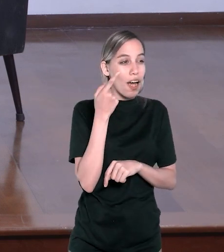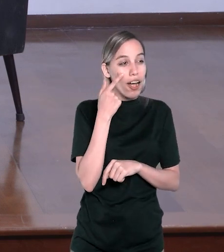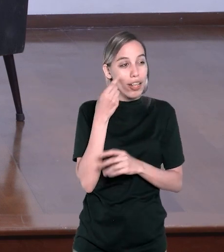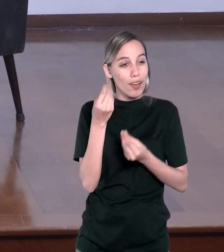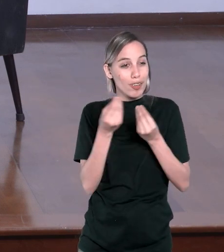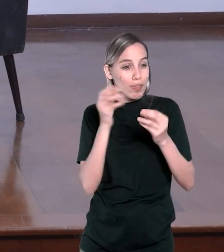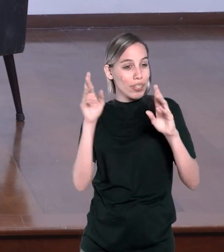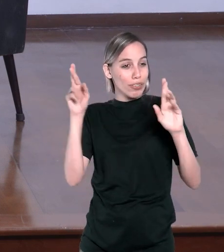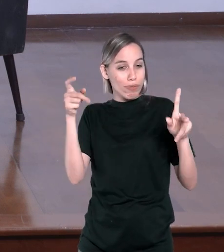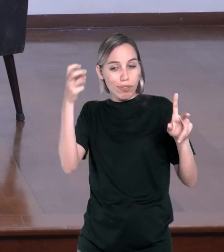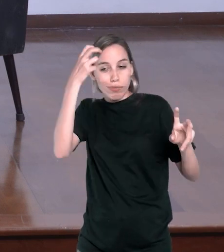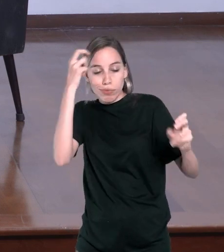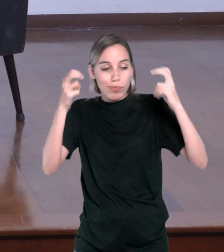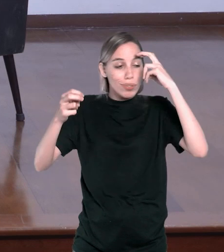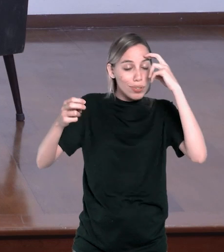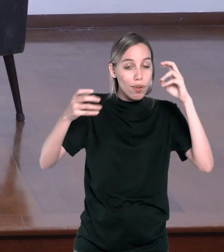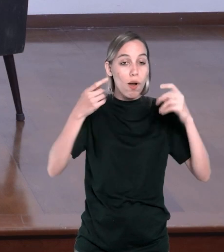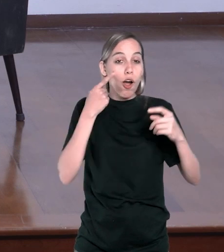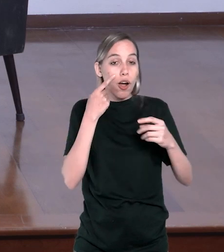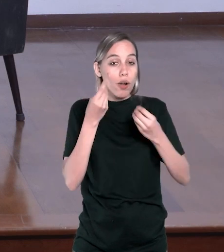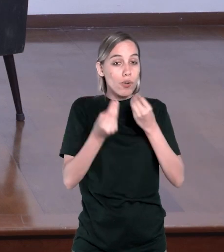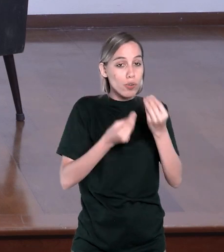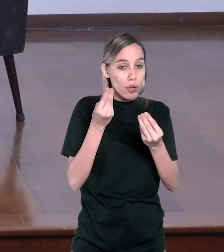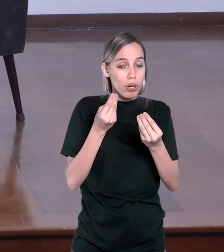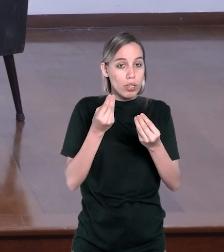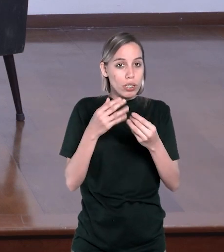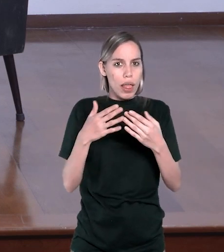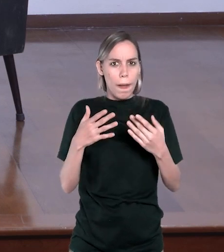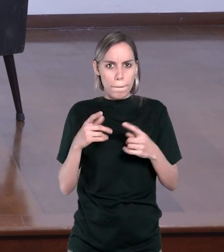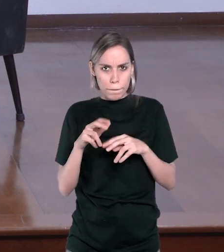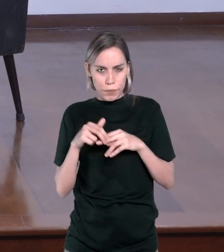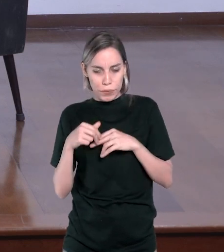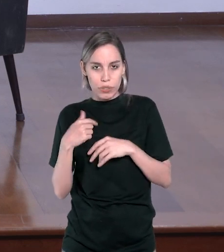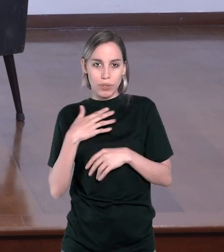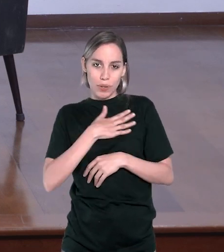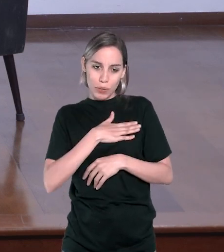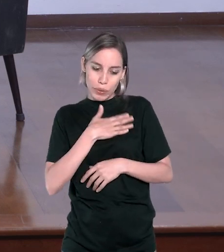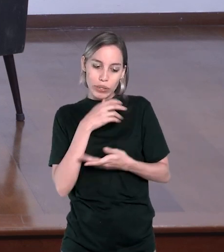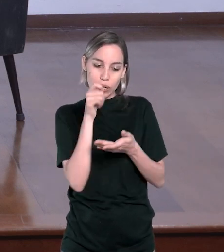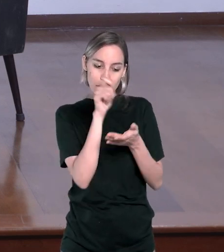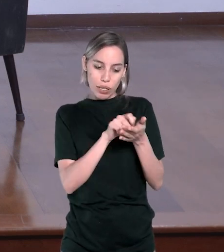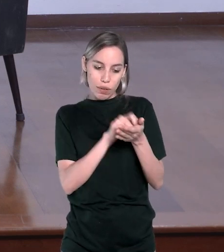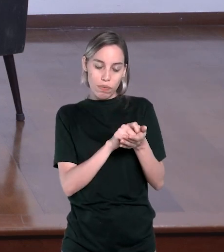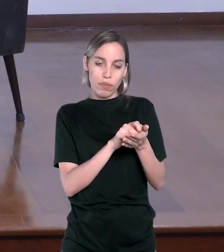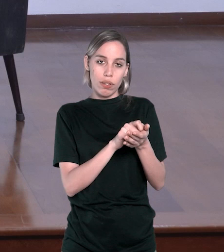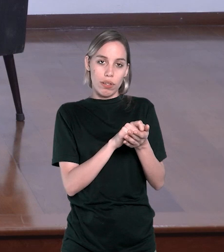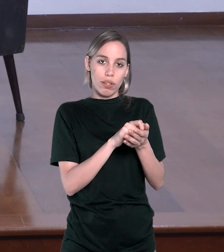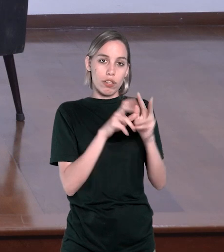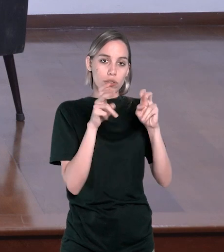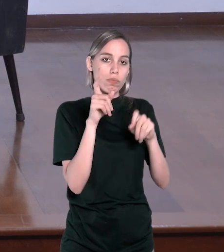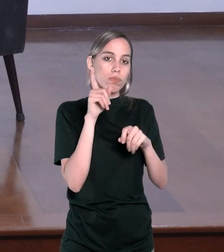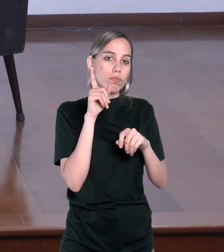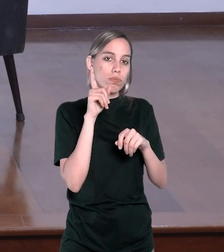importante fazer literatura do Brasil sobre o Brasil também, sabe? Assim, né? E por isso também que eu não quero nunca fazer esse tipo de literatura